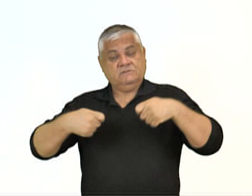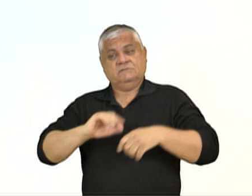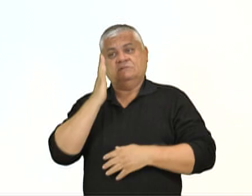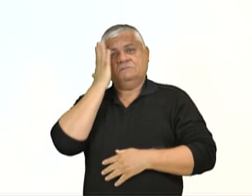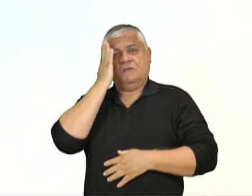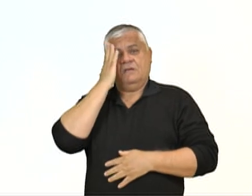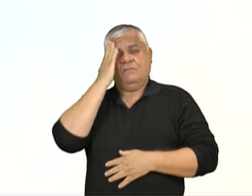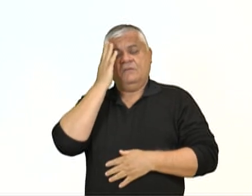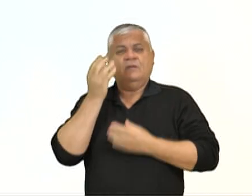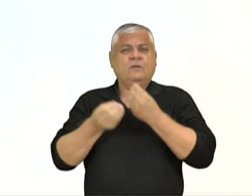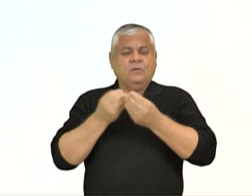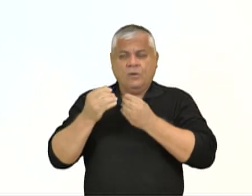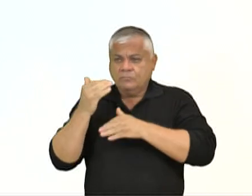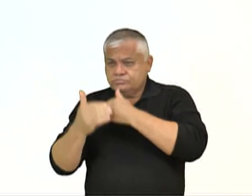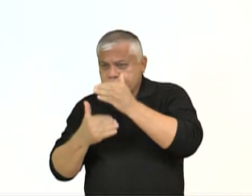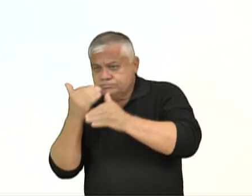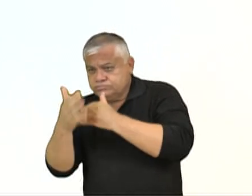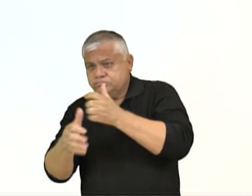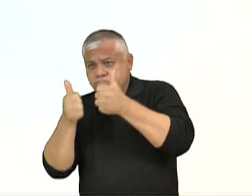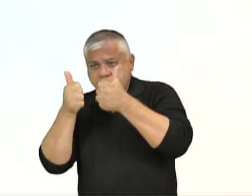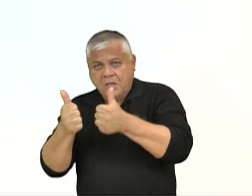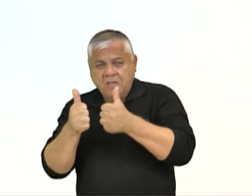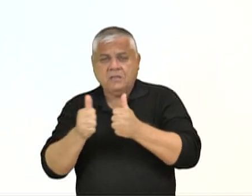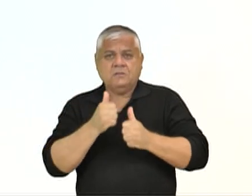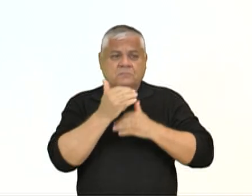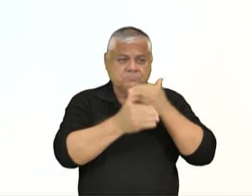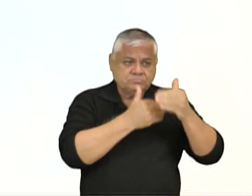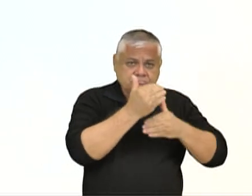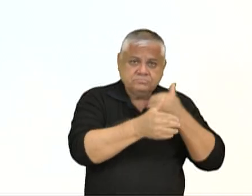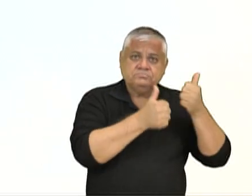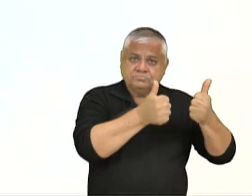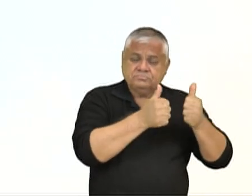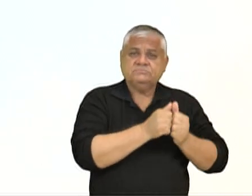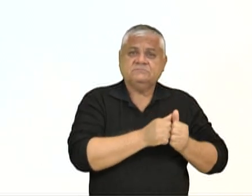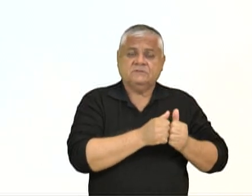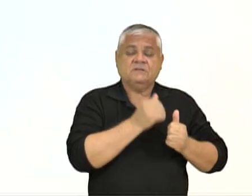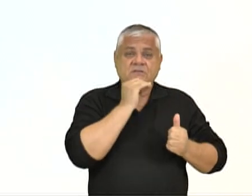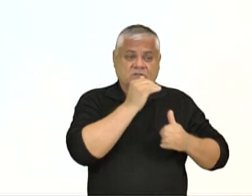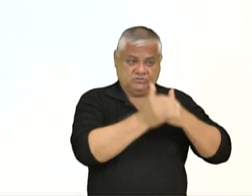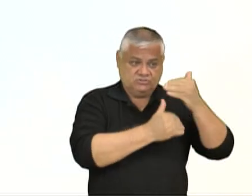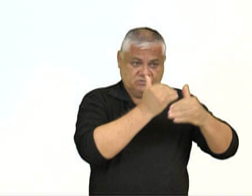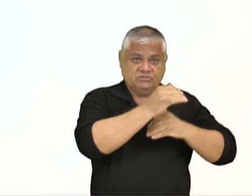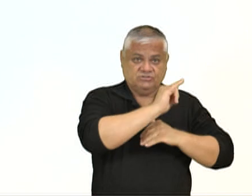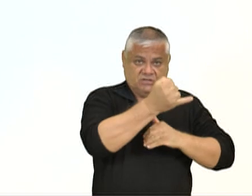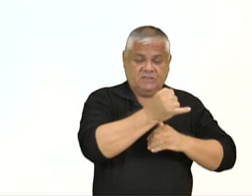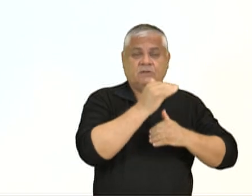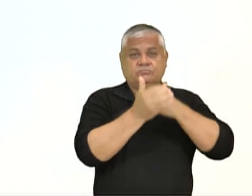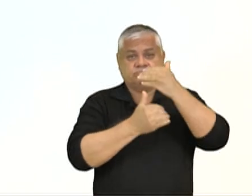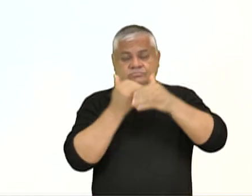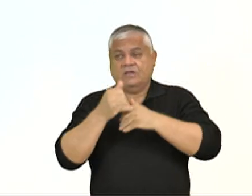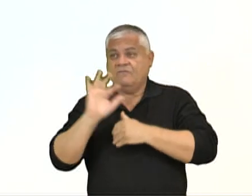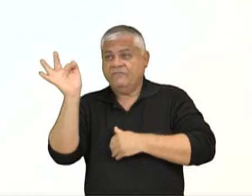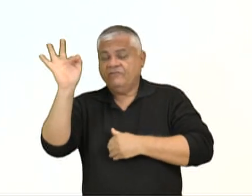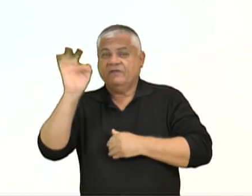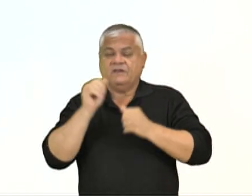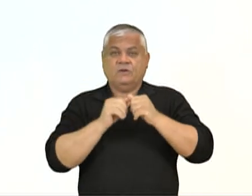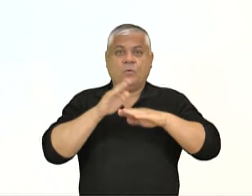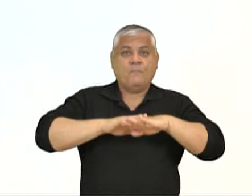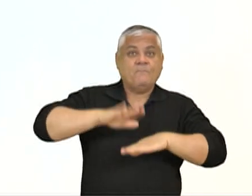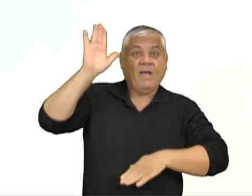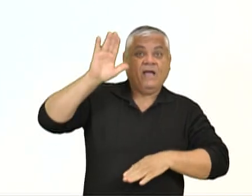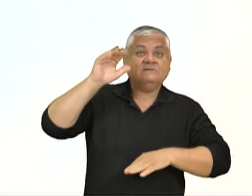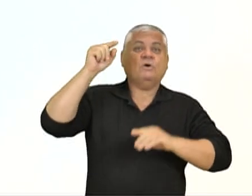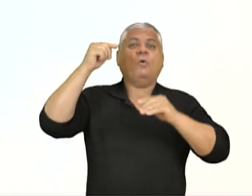a evolução das vendas de janeiro para fevereiro. Será que aumentou ou